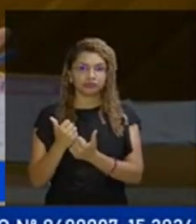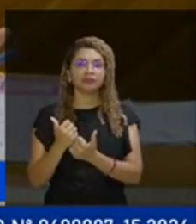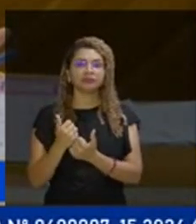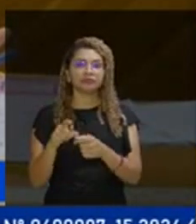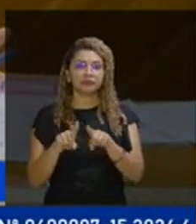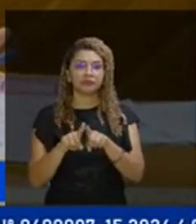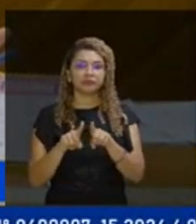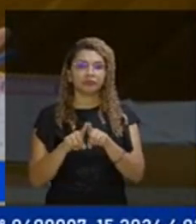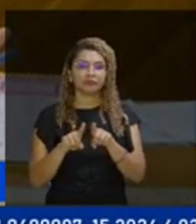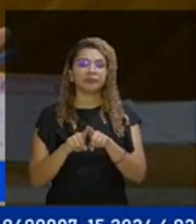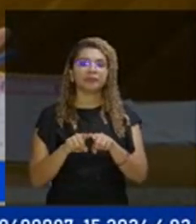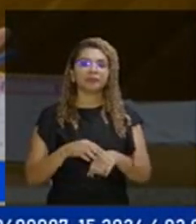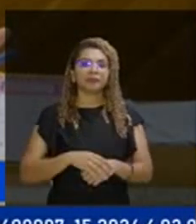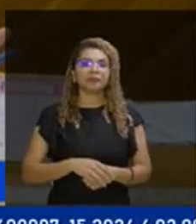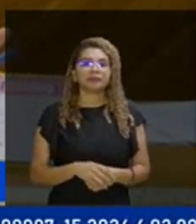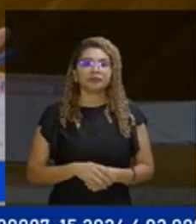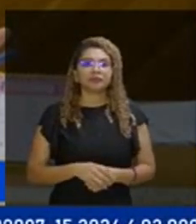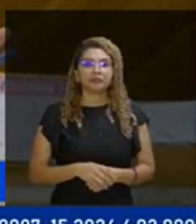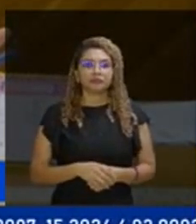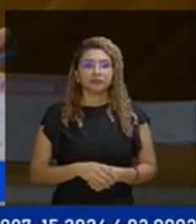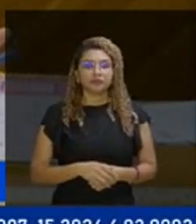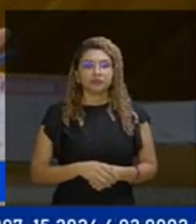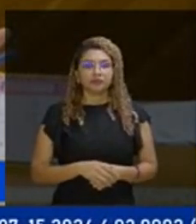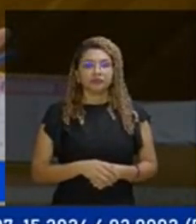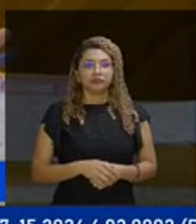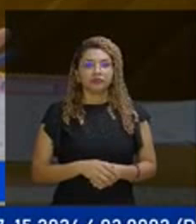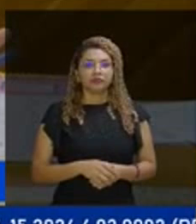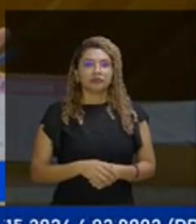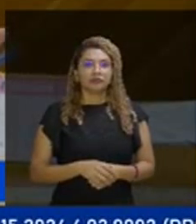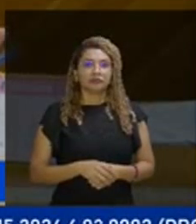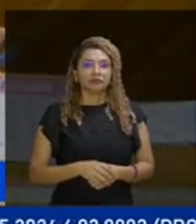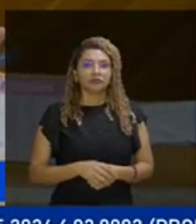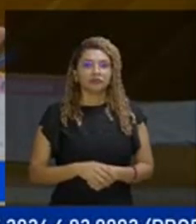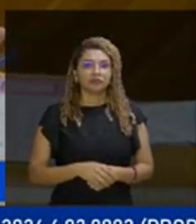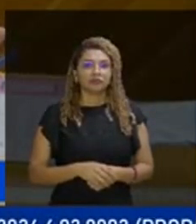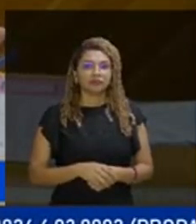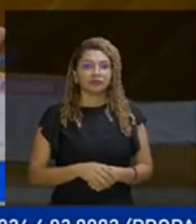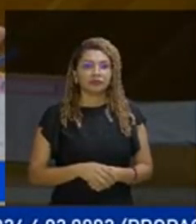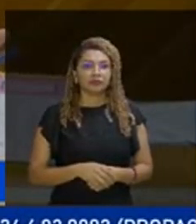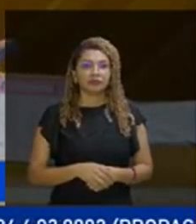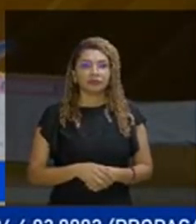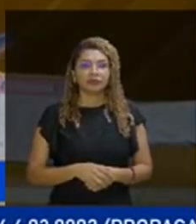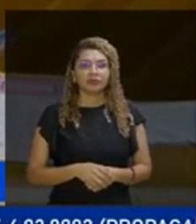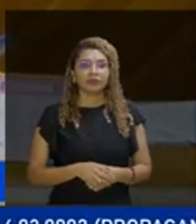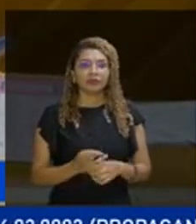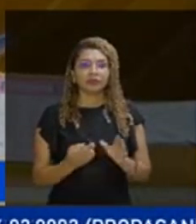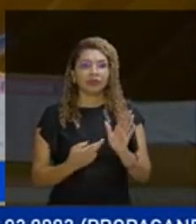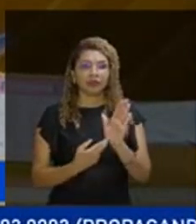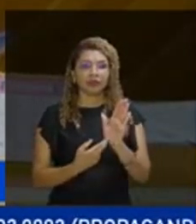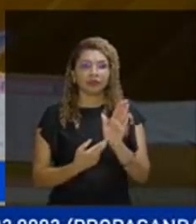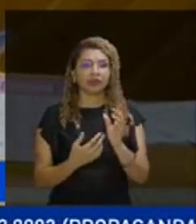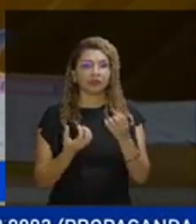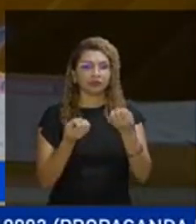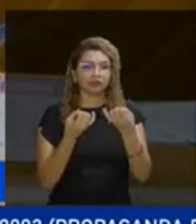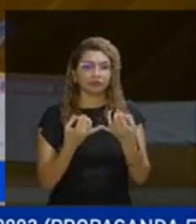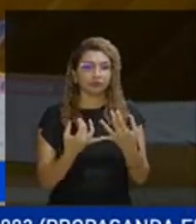juízas Tina Souza, Carlos Fernando, Paula Santos, Rivaldo Valente e Carlos Torque. O relator está com a